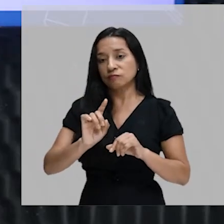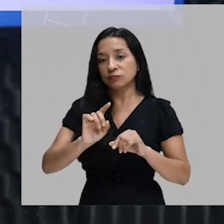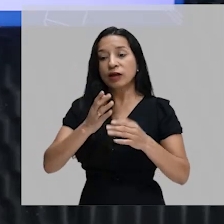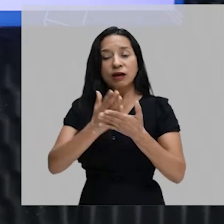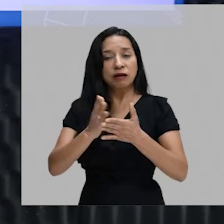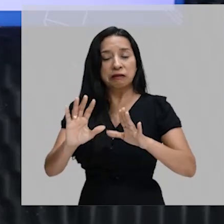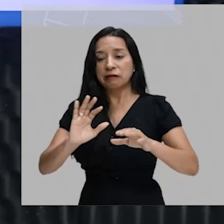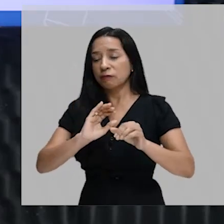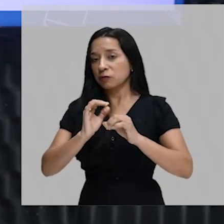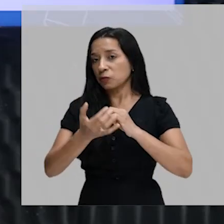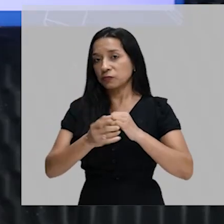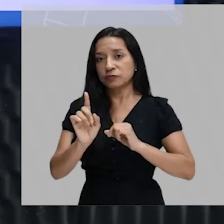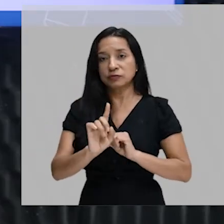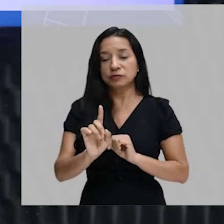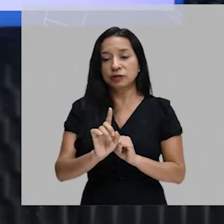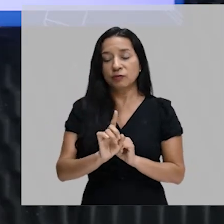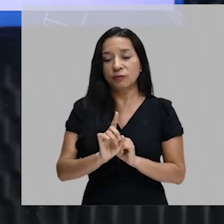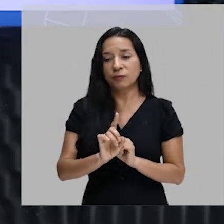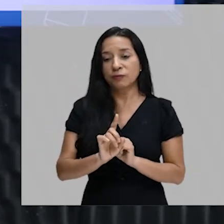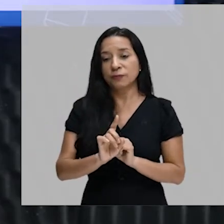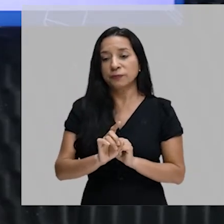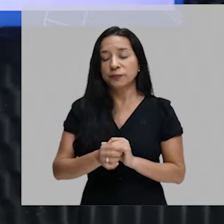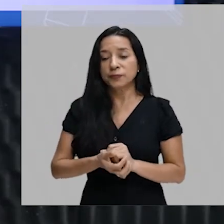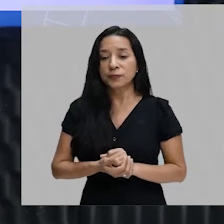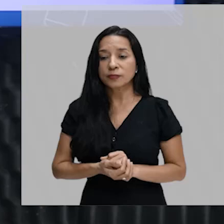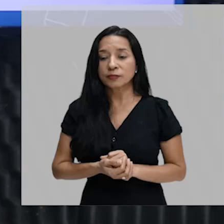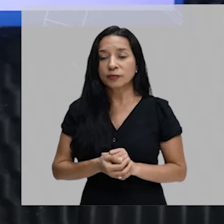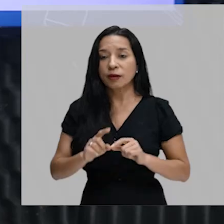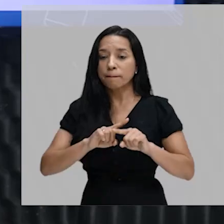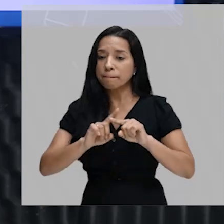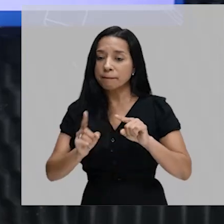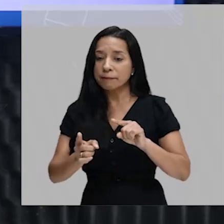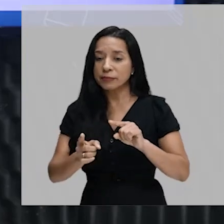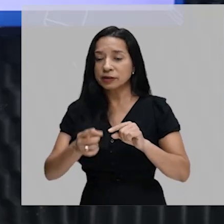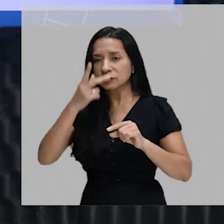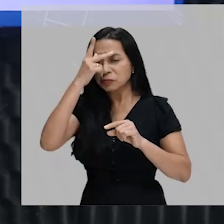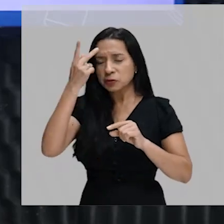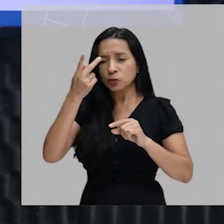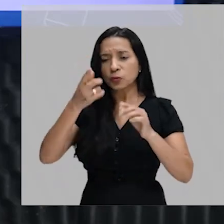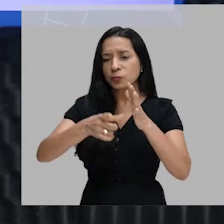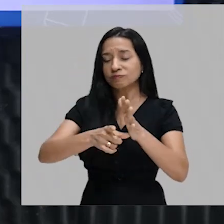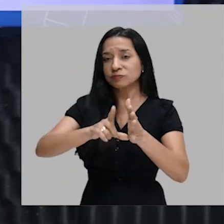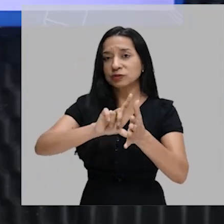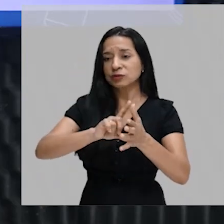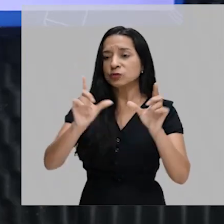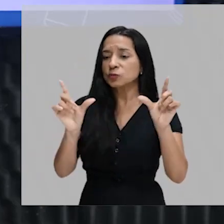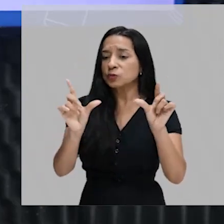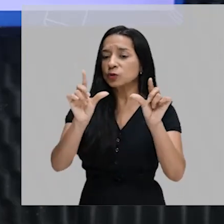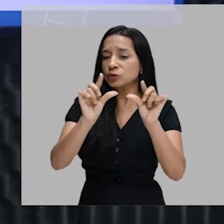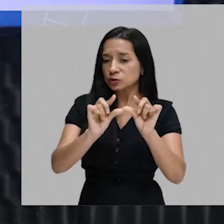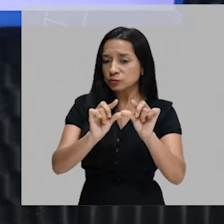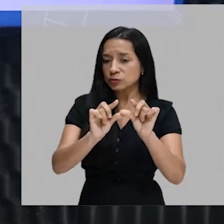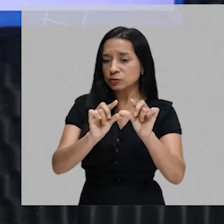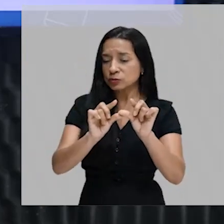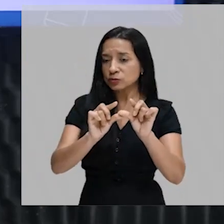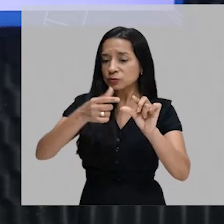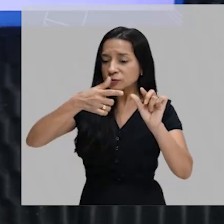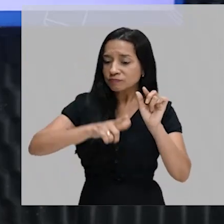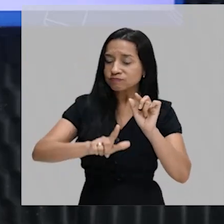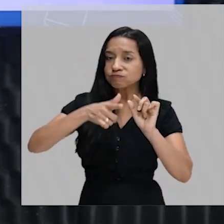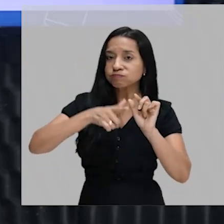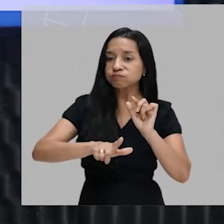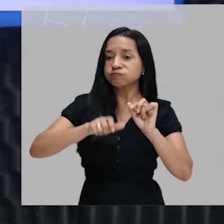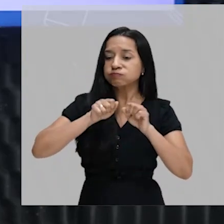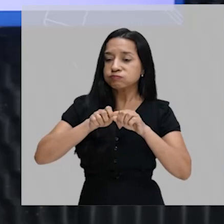sermos contaminados, faz o quê? Retarda ou diminui a replicação